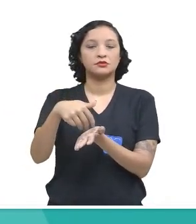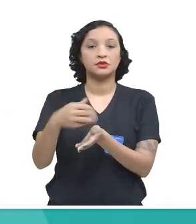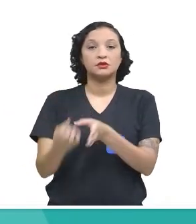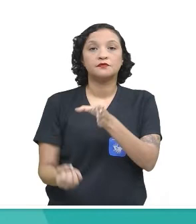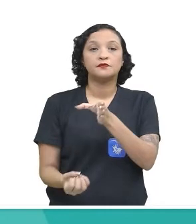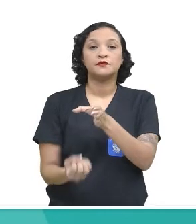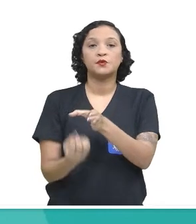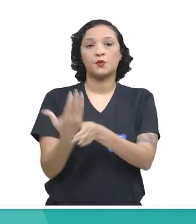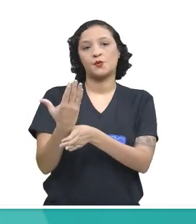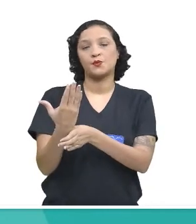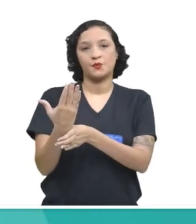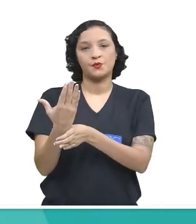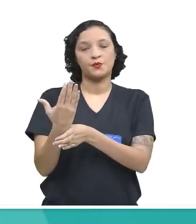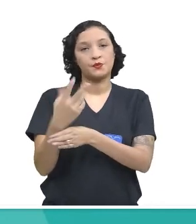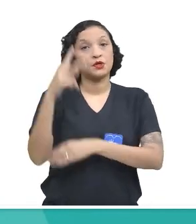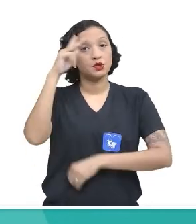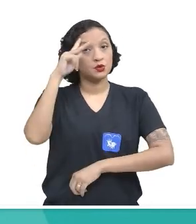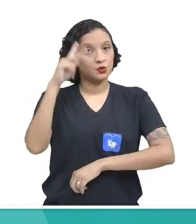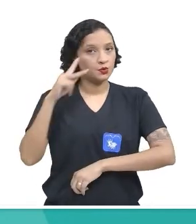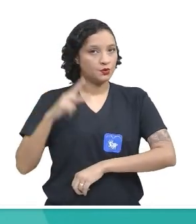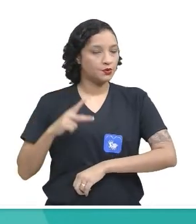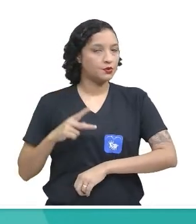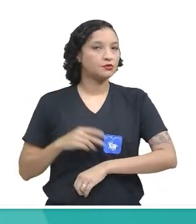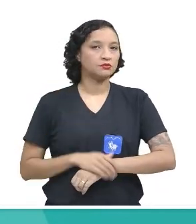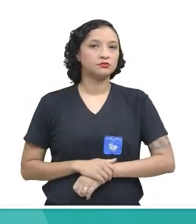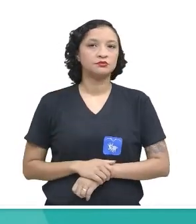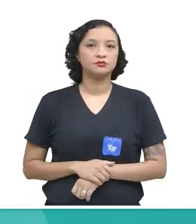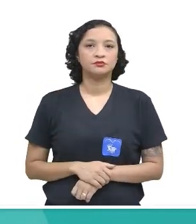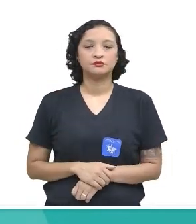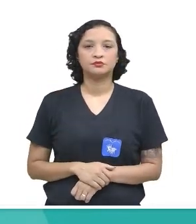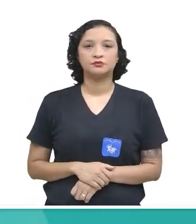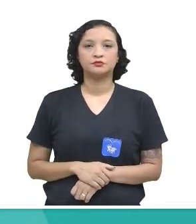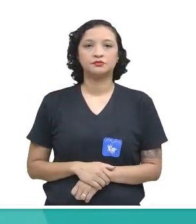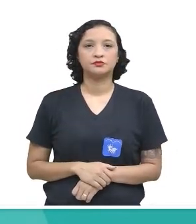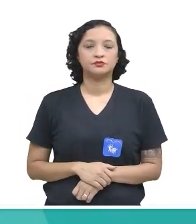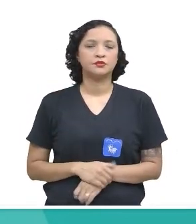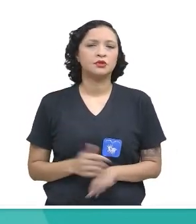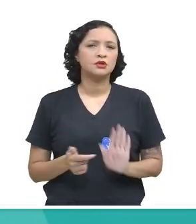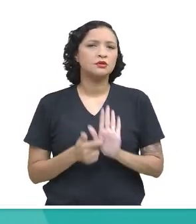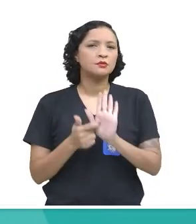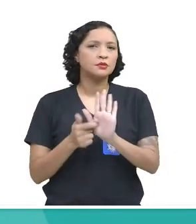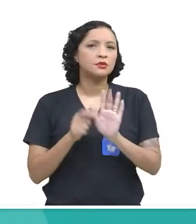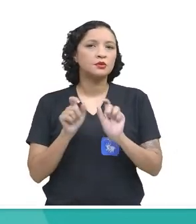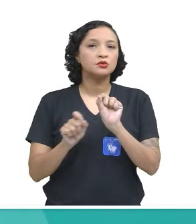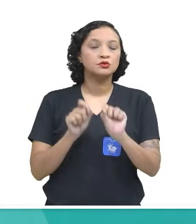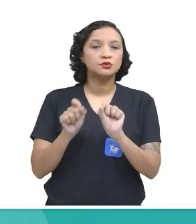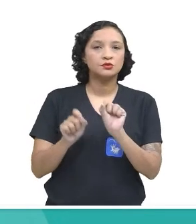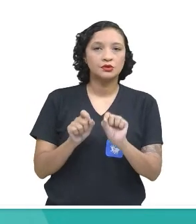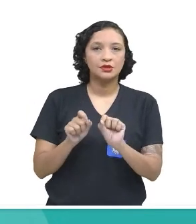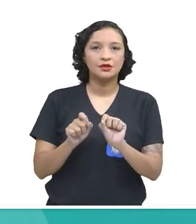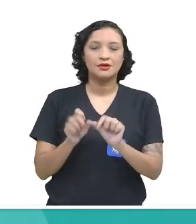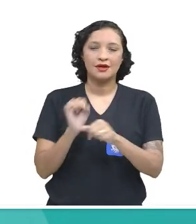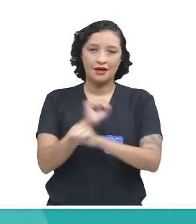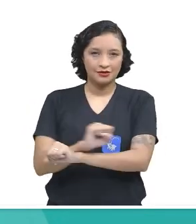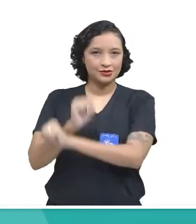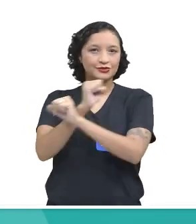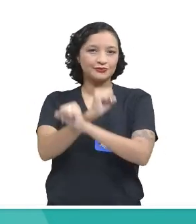origem, a sua história. E ela vem contar um pouco sobre a questão da